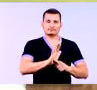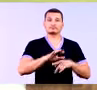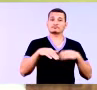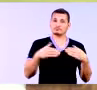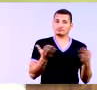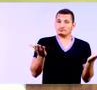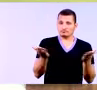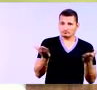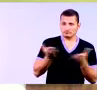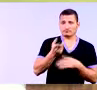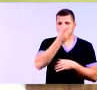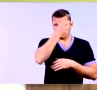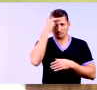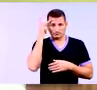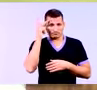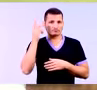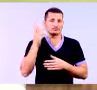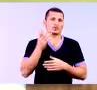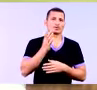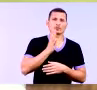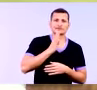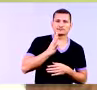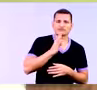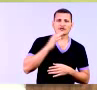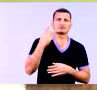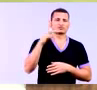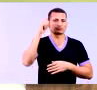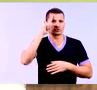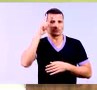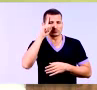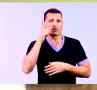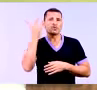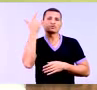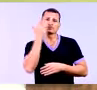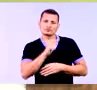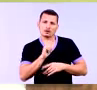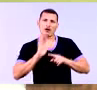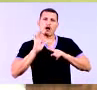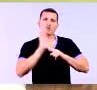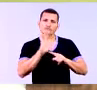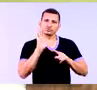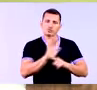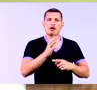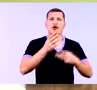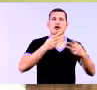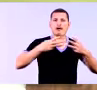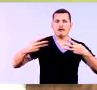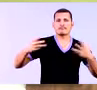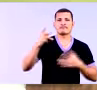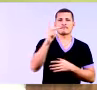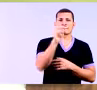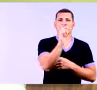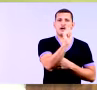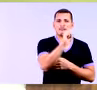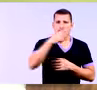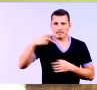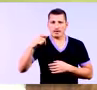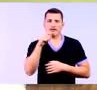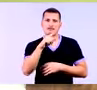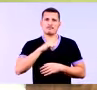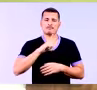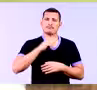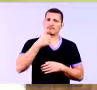pessoas com seu conhecimento, o seu dia a dia, conseguem colaborar com a grande rede, com os aplicativos que estão ali funcionando, né?